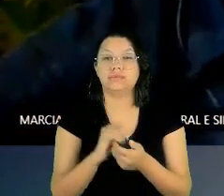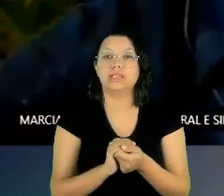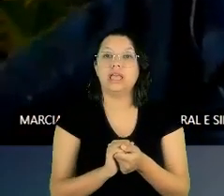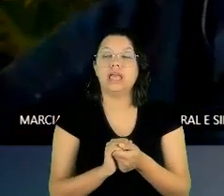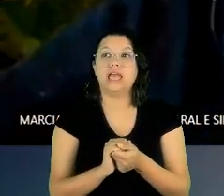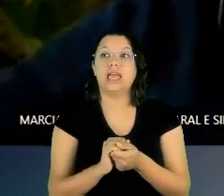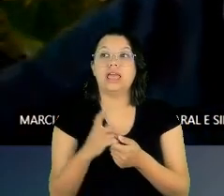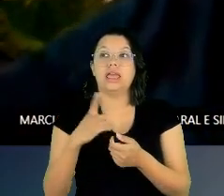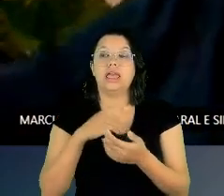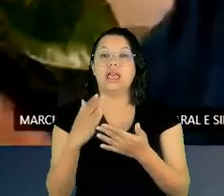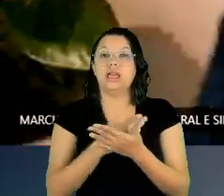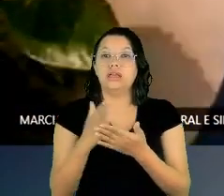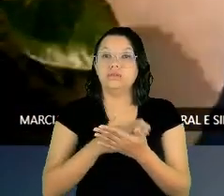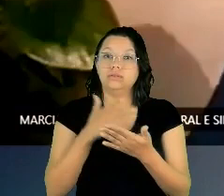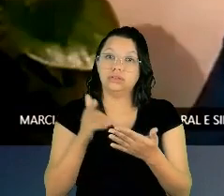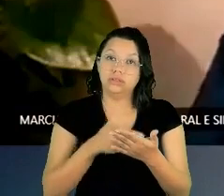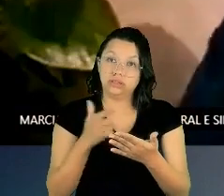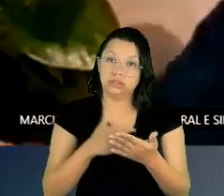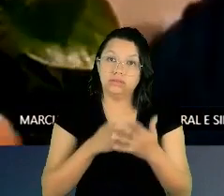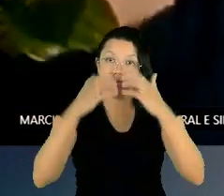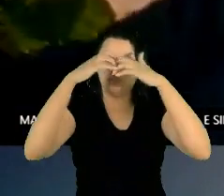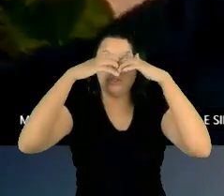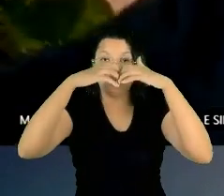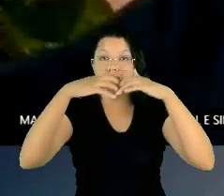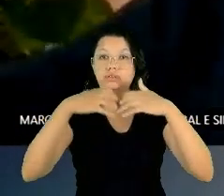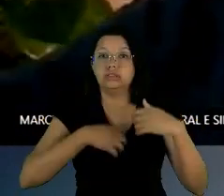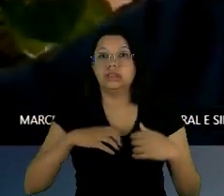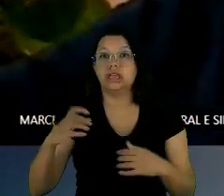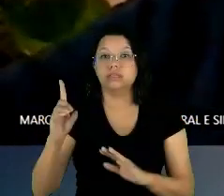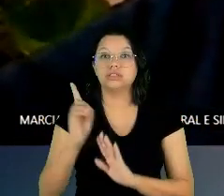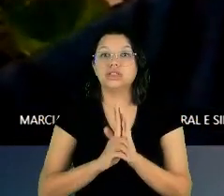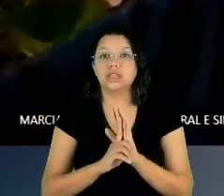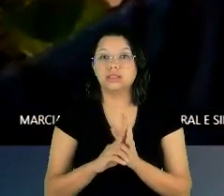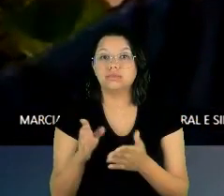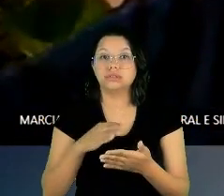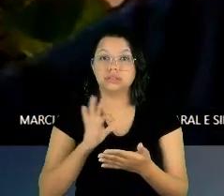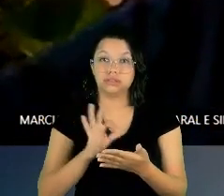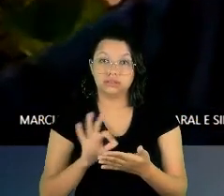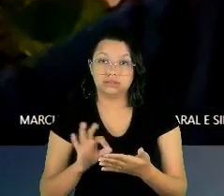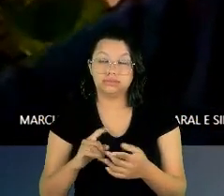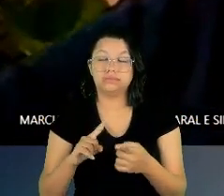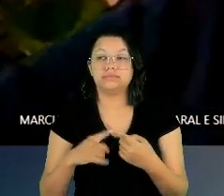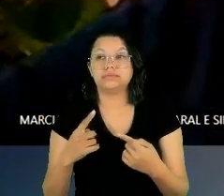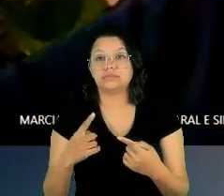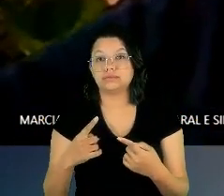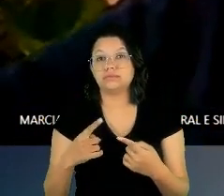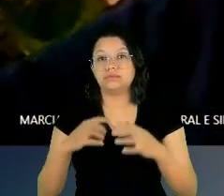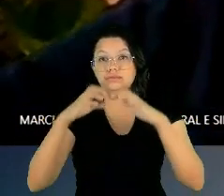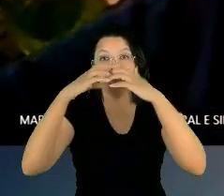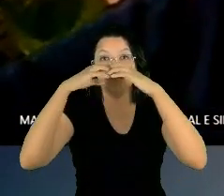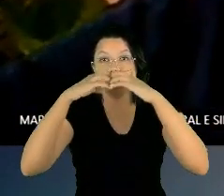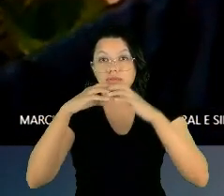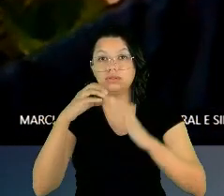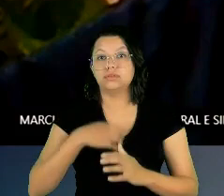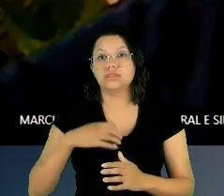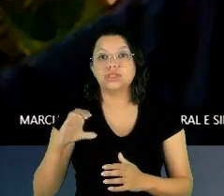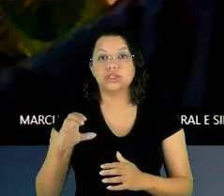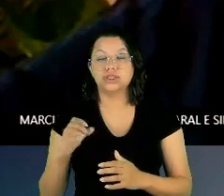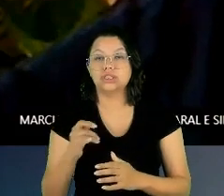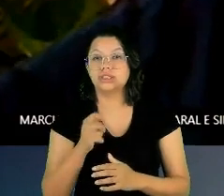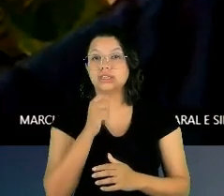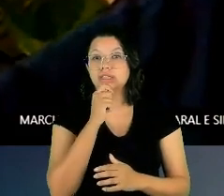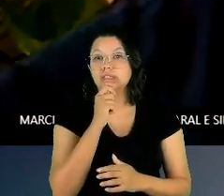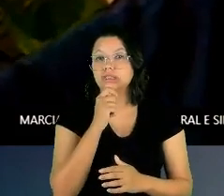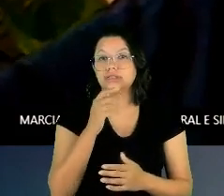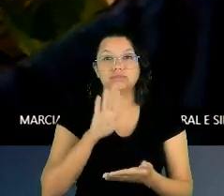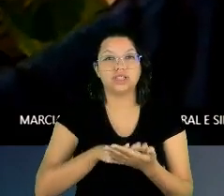didáticos, assim, né? Tem alguns livros de neurociência e direito que estão sendo escritos mais por juristas, mas os escritos por neurocientistas